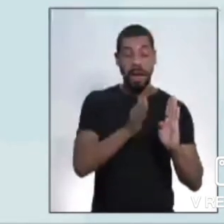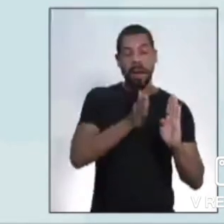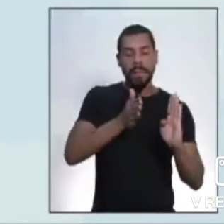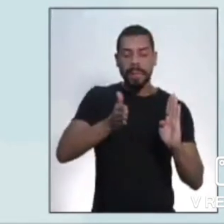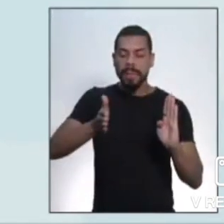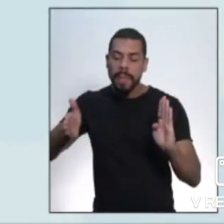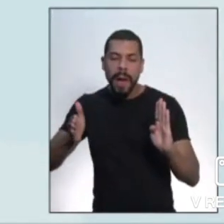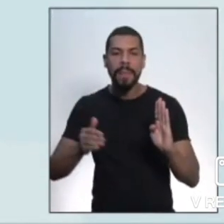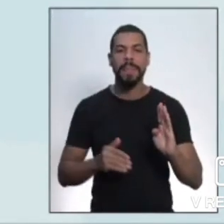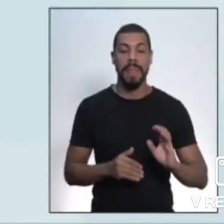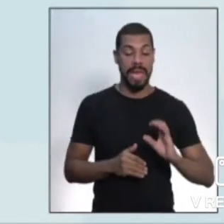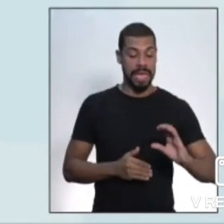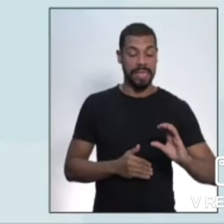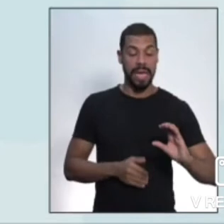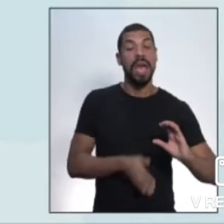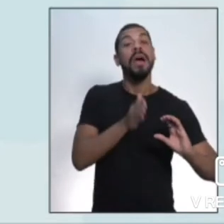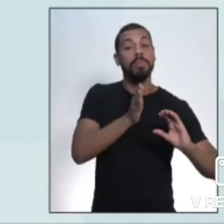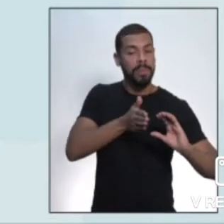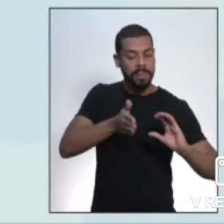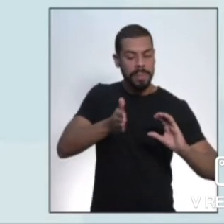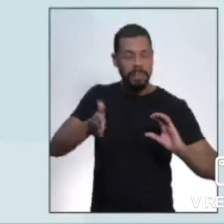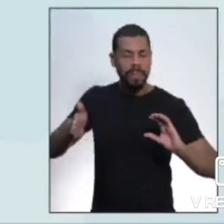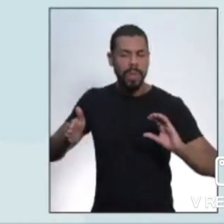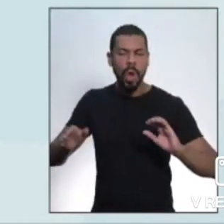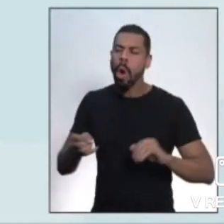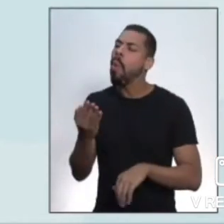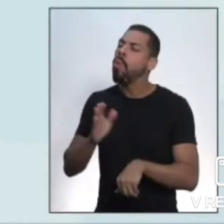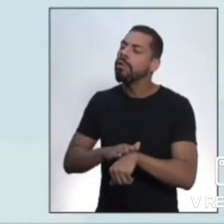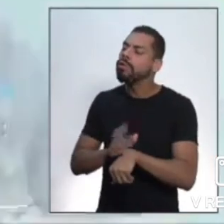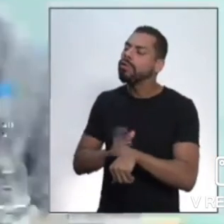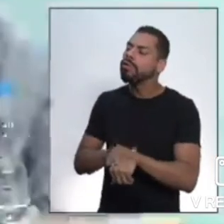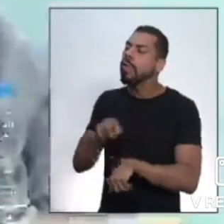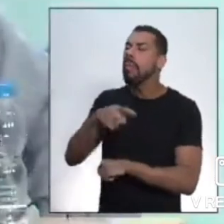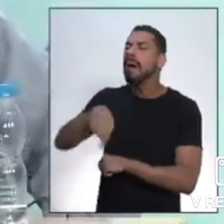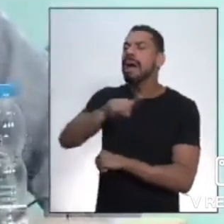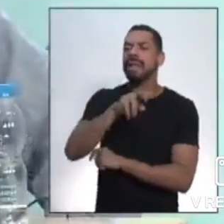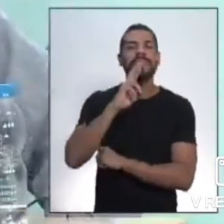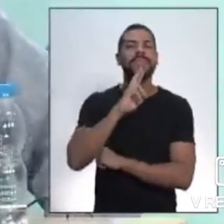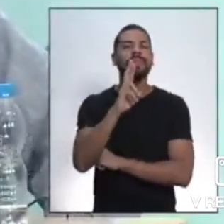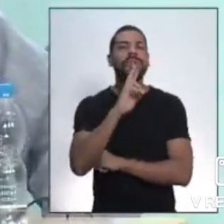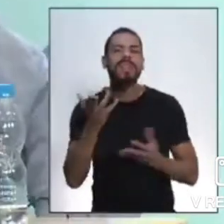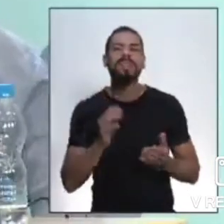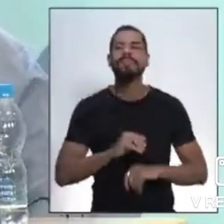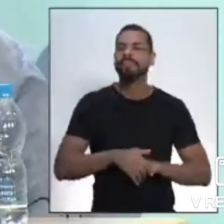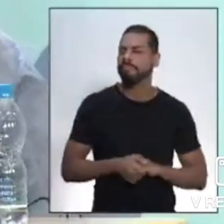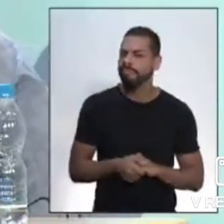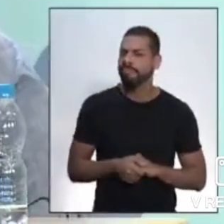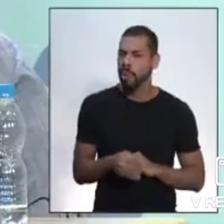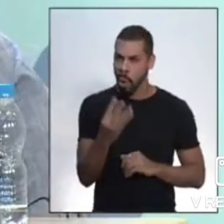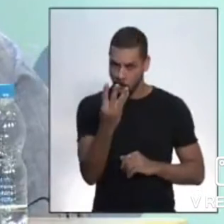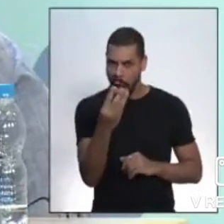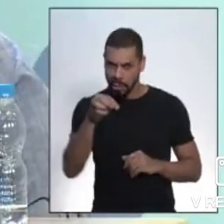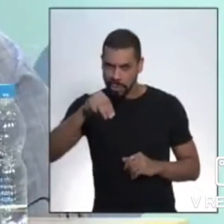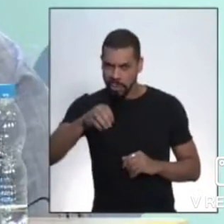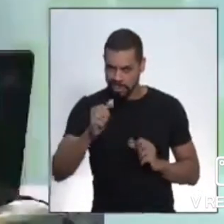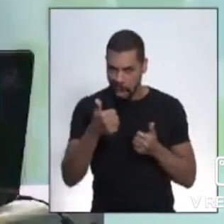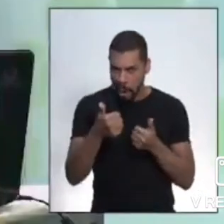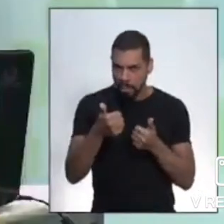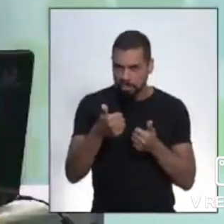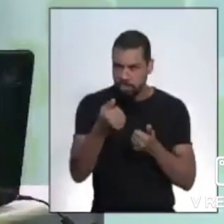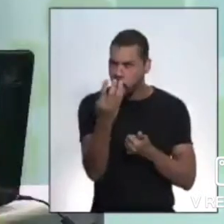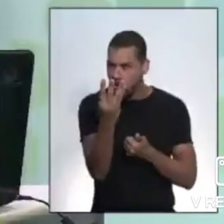C, os 5 primeiros termos? Quanto tempo você acha que a gente pode dar para ele, Marcos? Eu acho que uns 3, 4 minutinhos, acho que tá bom, né? Pro